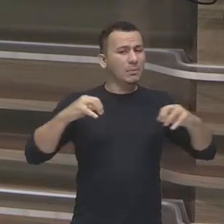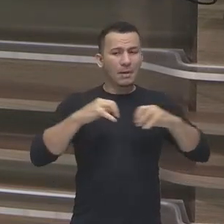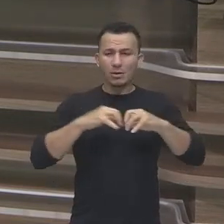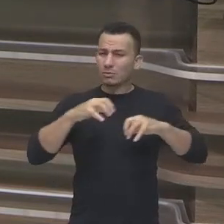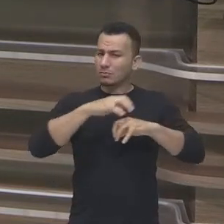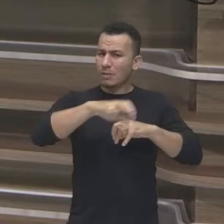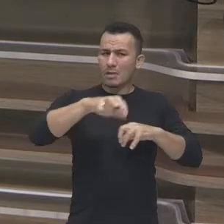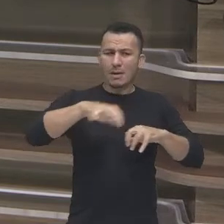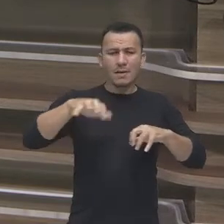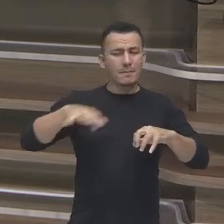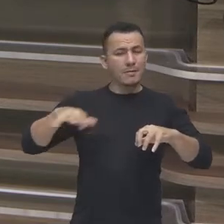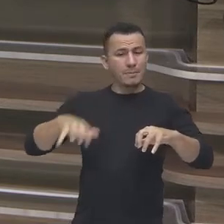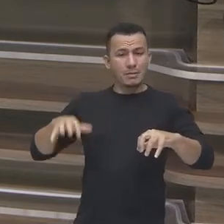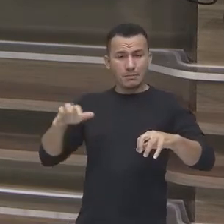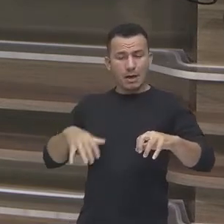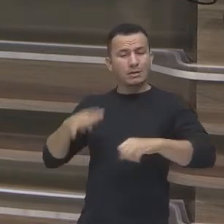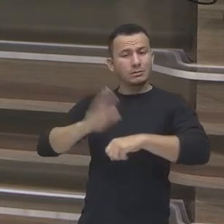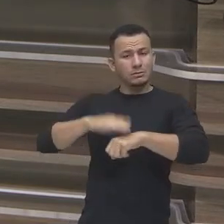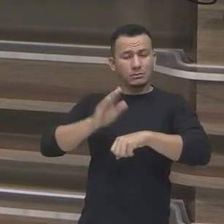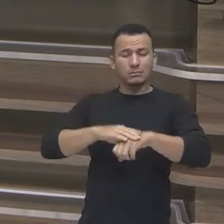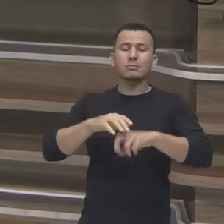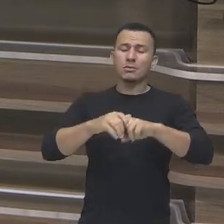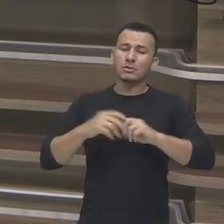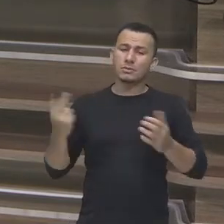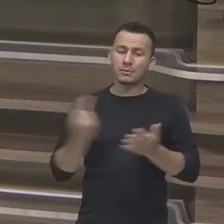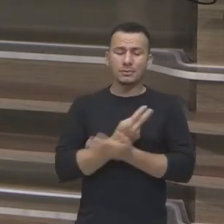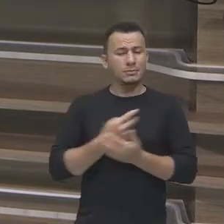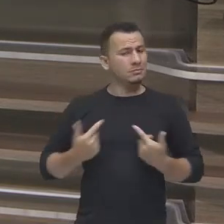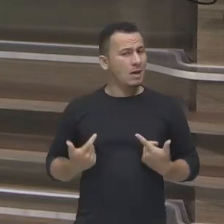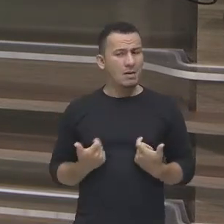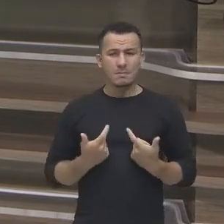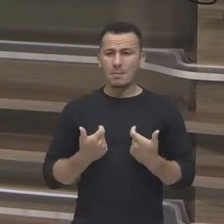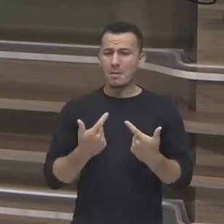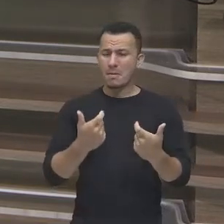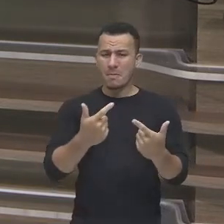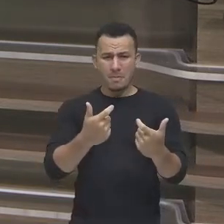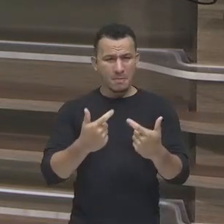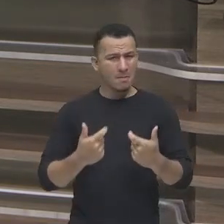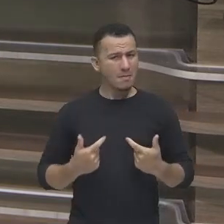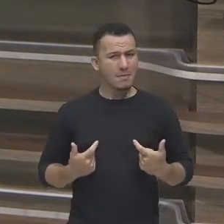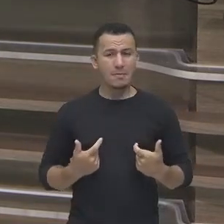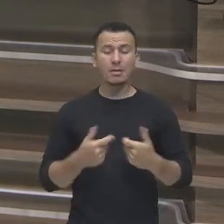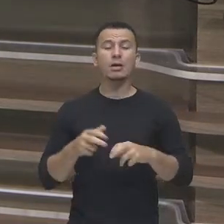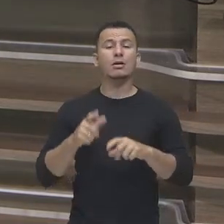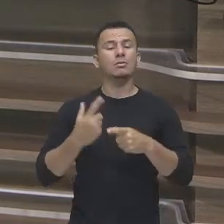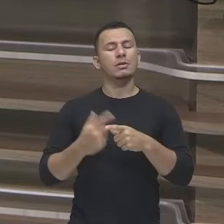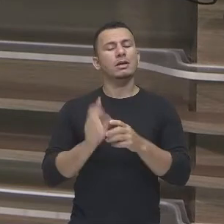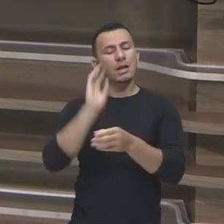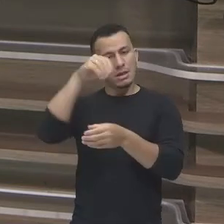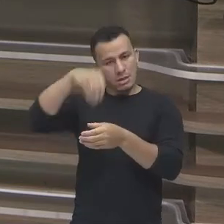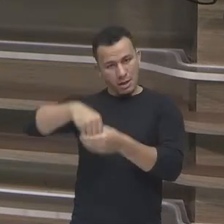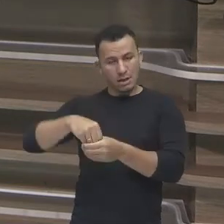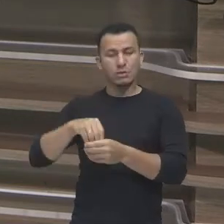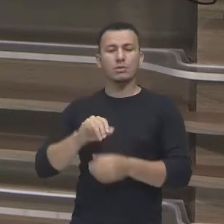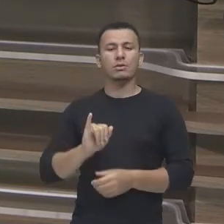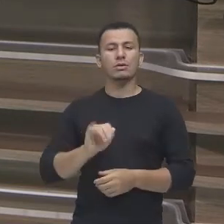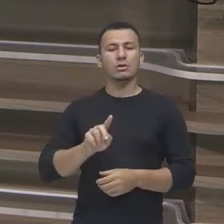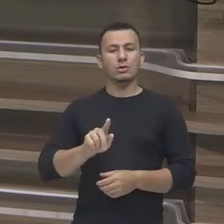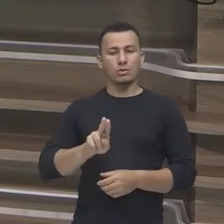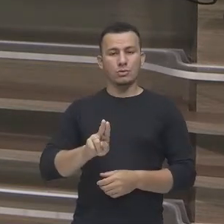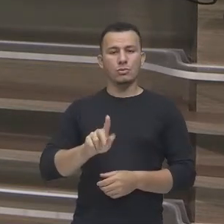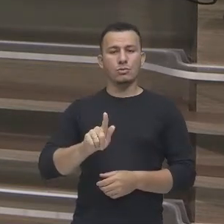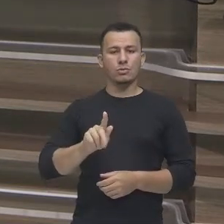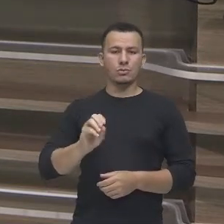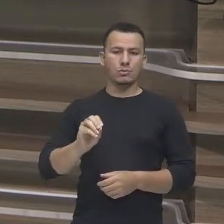todas essas nações. Como a gente falou, foram conflitos armados, porque dentro da Iugoslávia tinha uma mudança,